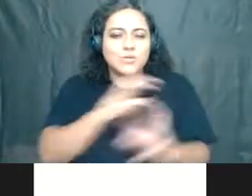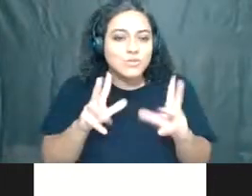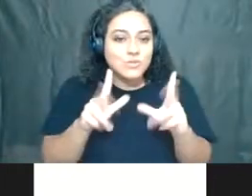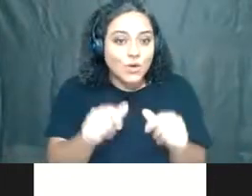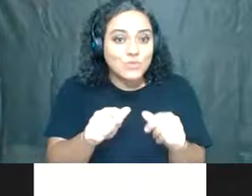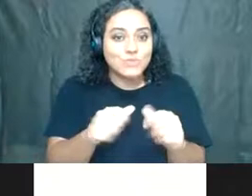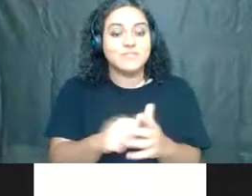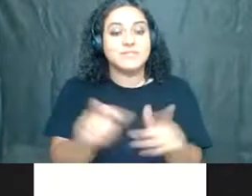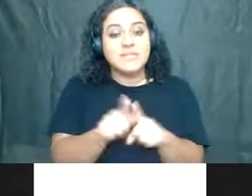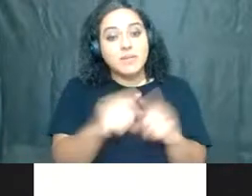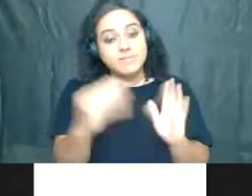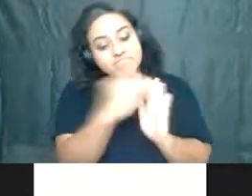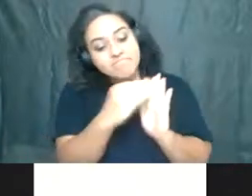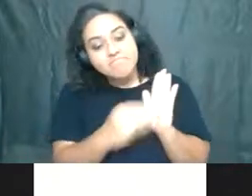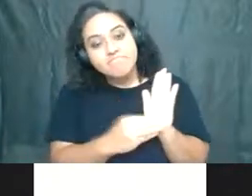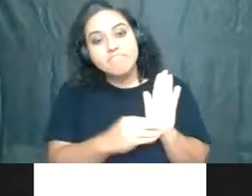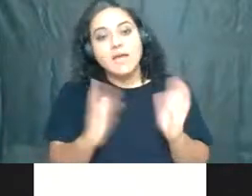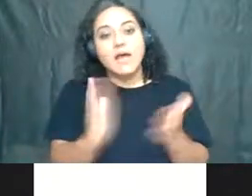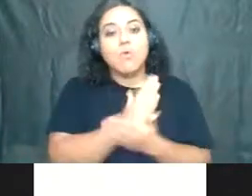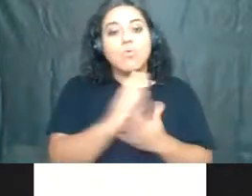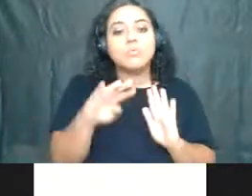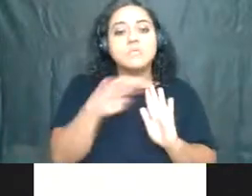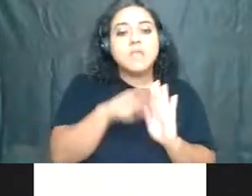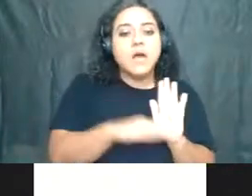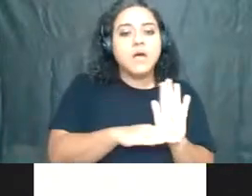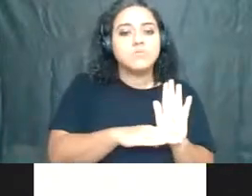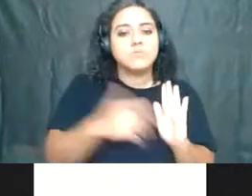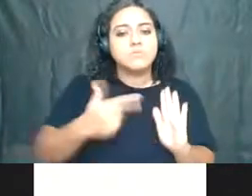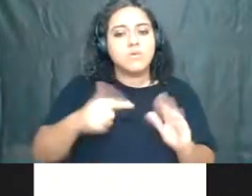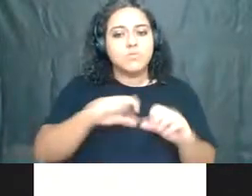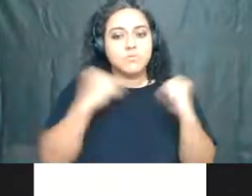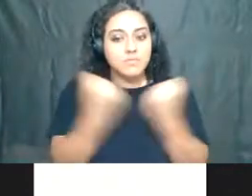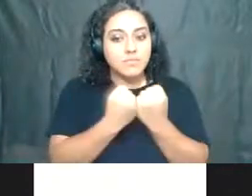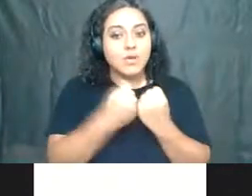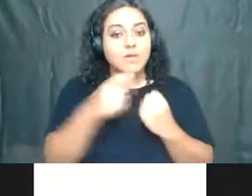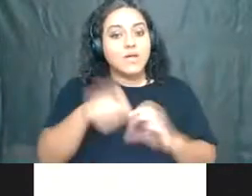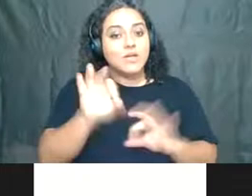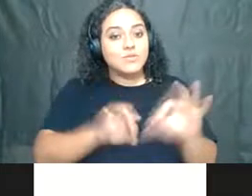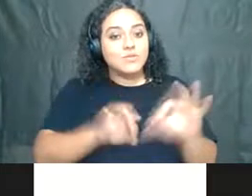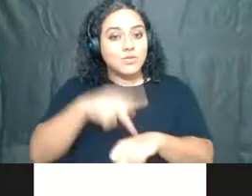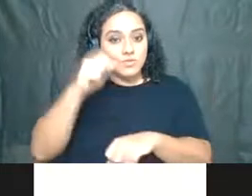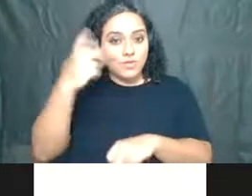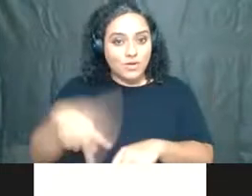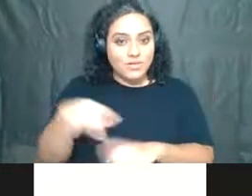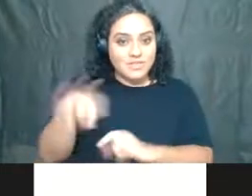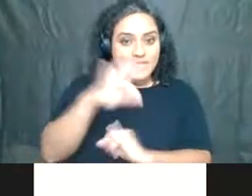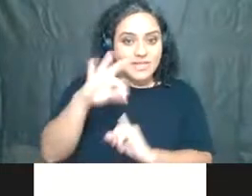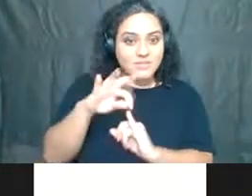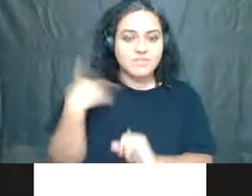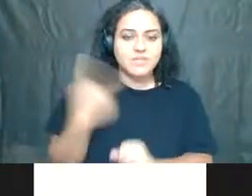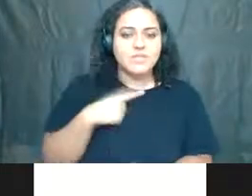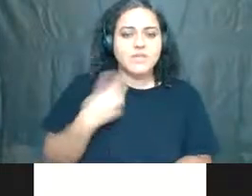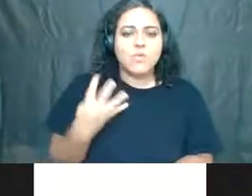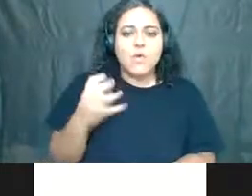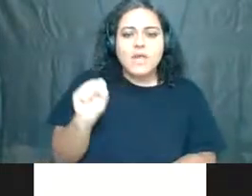complementar alguns dados a respeito do nosso segundo simpósio dos programas de pós-graduação do IFES. Nós tivemos 48